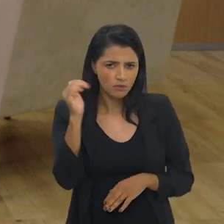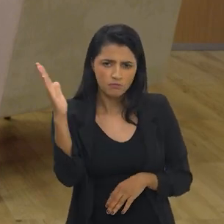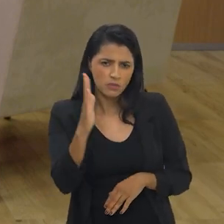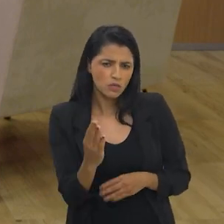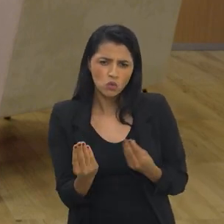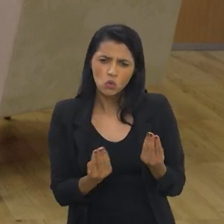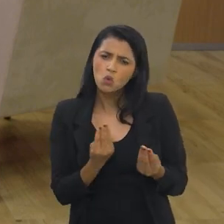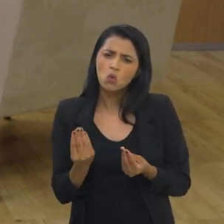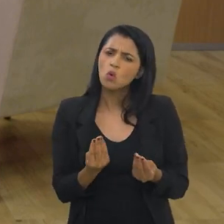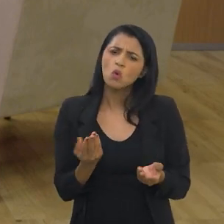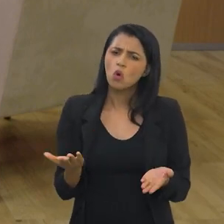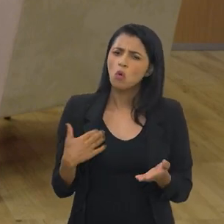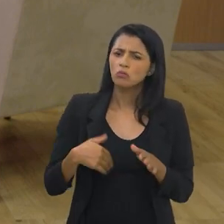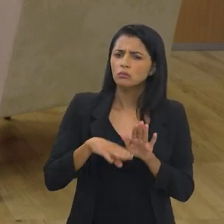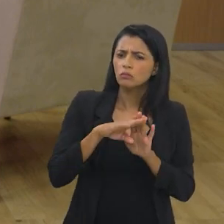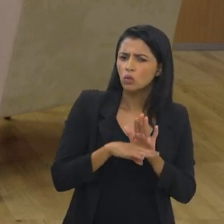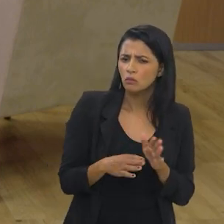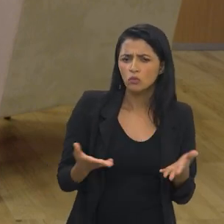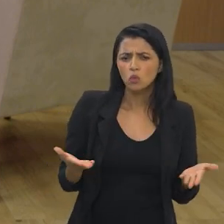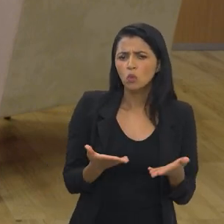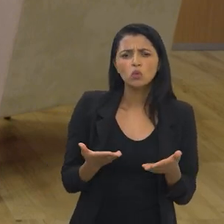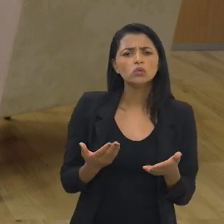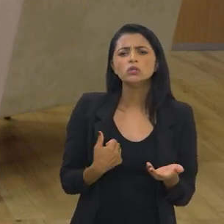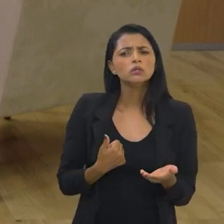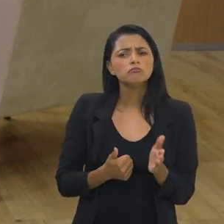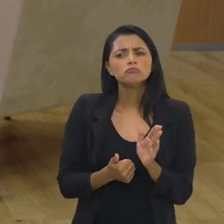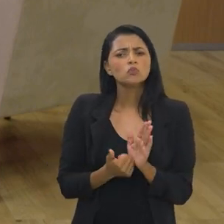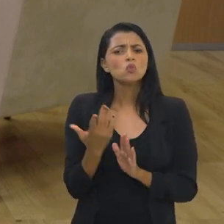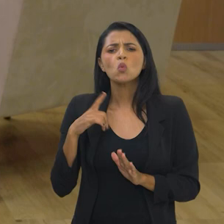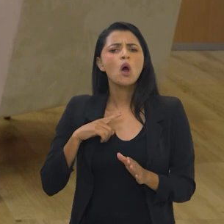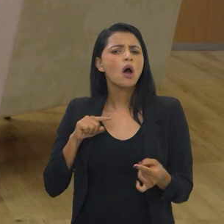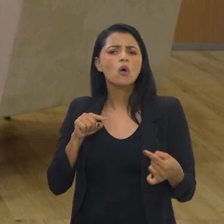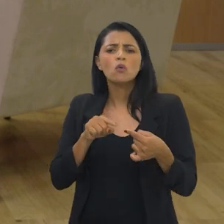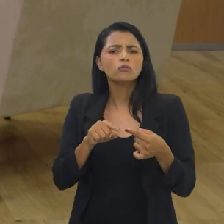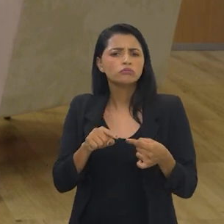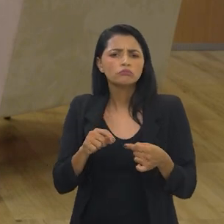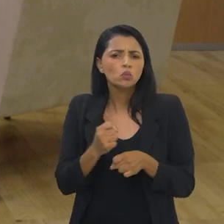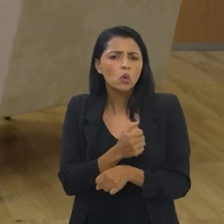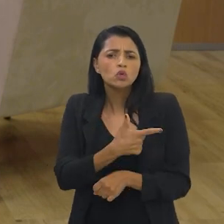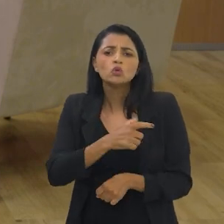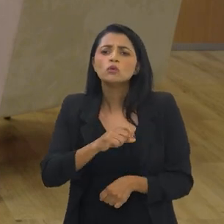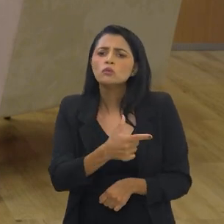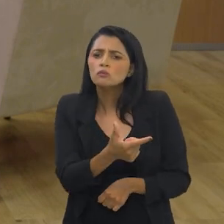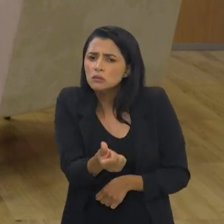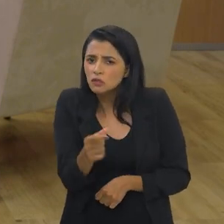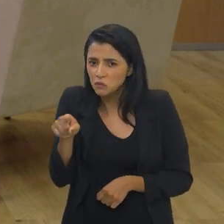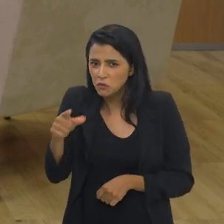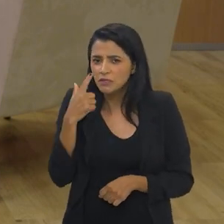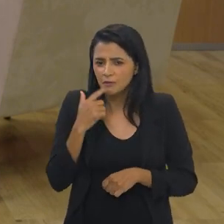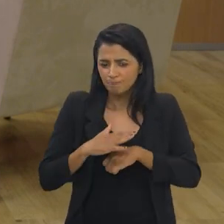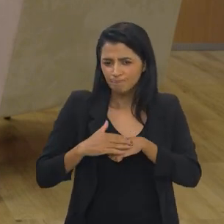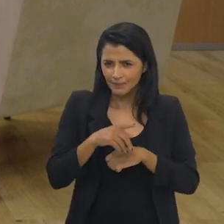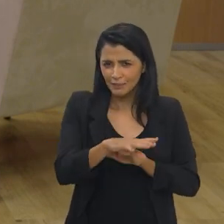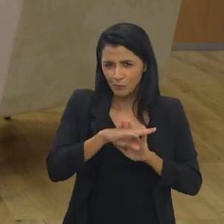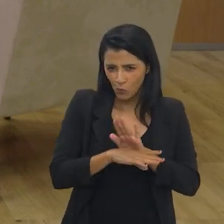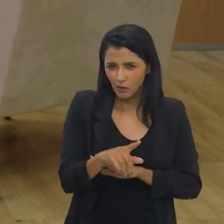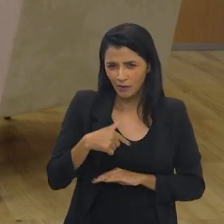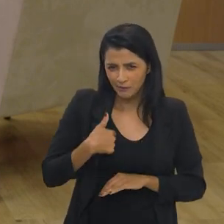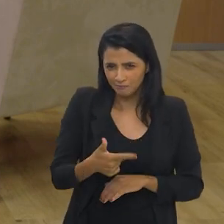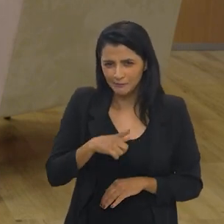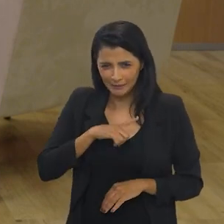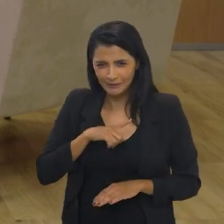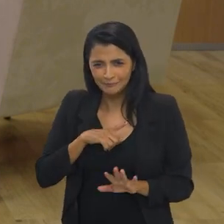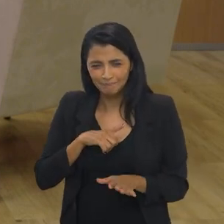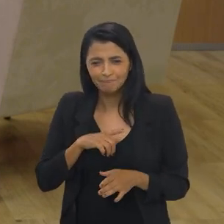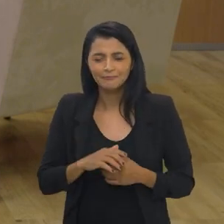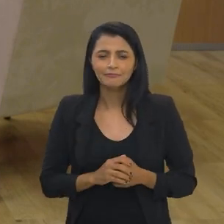Casa das mulheres brasileiras como é que tá o programa hoje e quais são as metas da 2026 a senhora tem um carinho por esse programa também